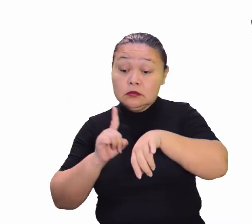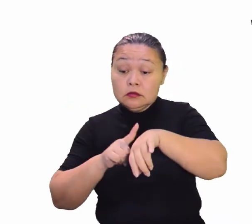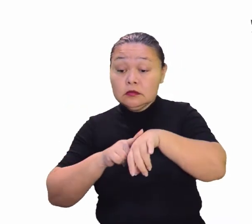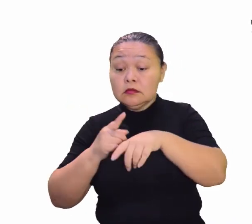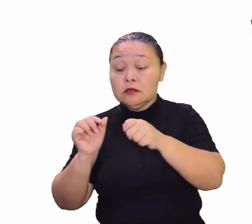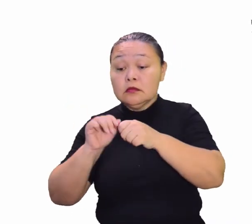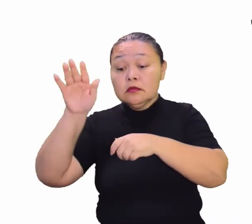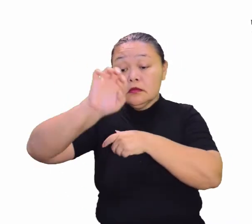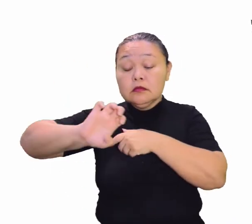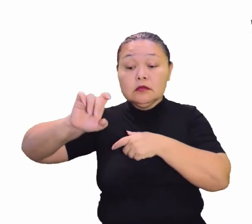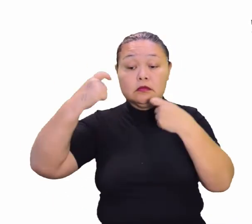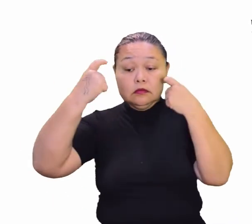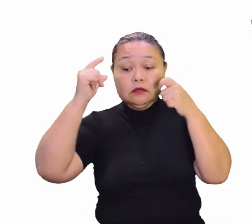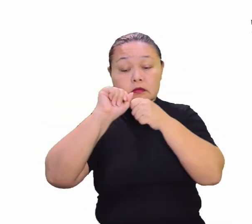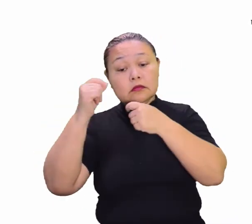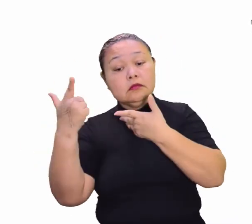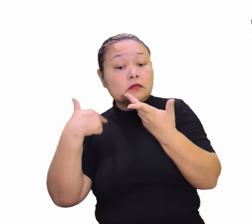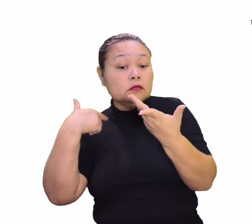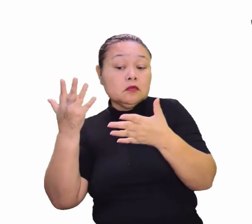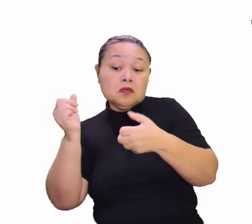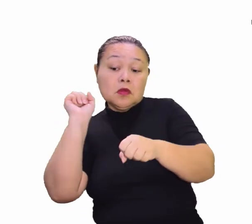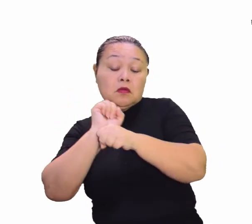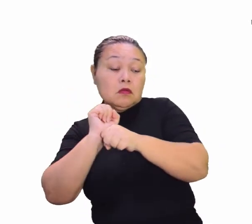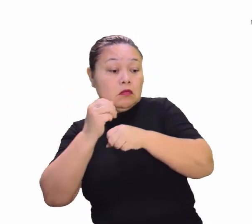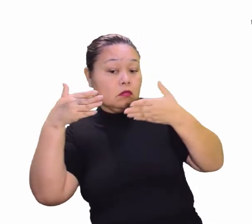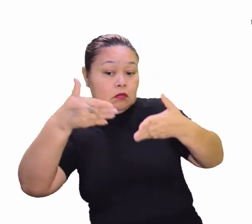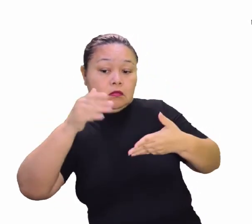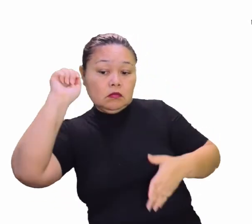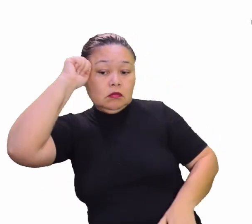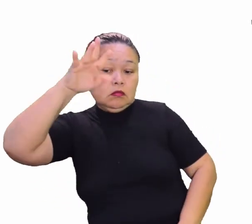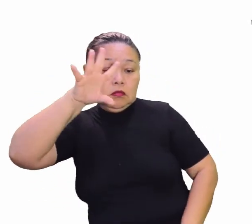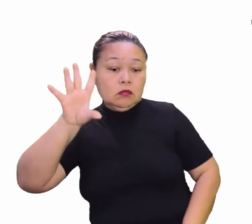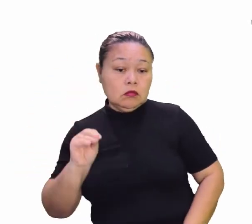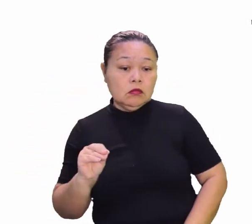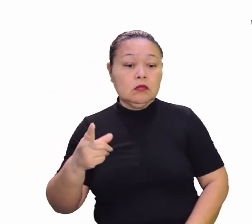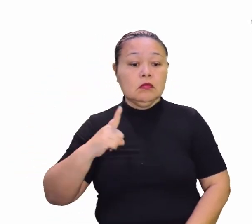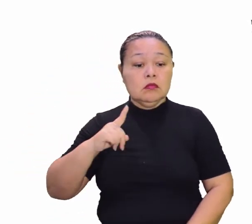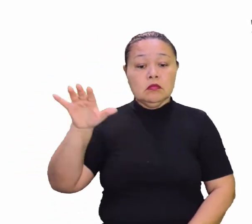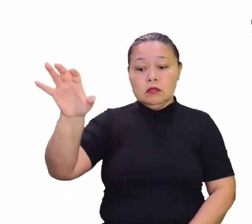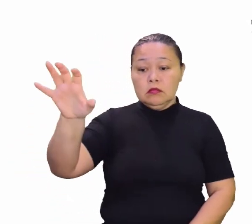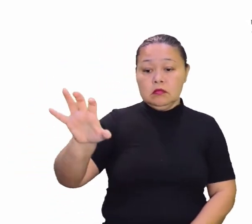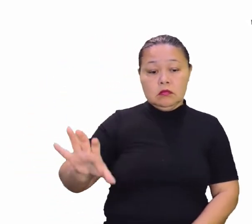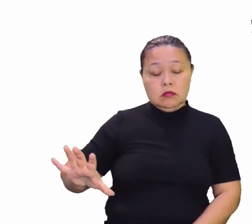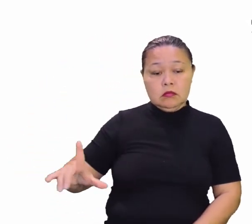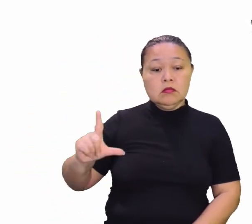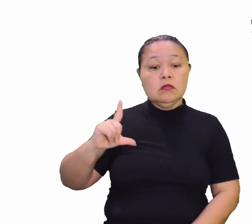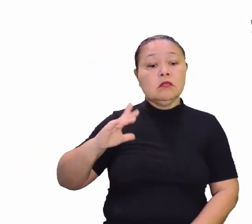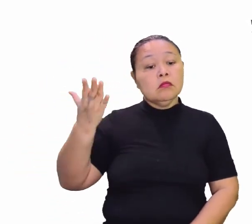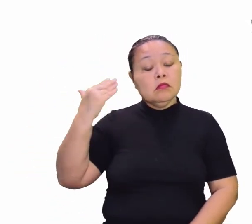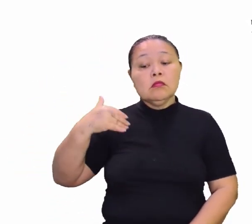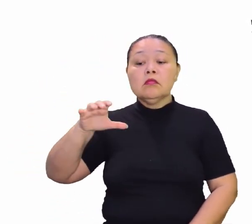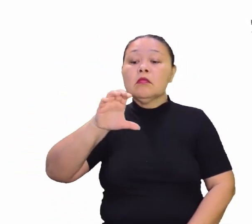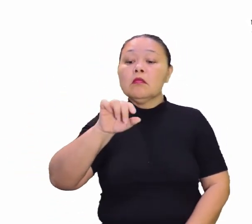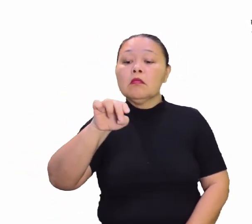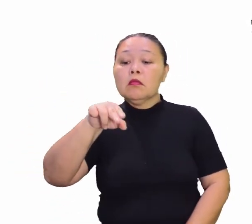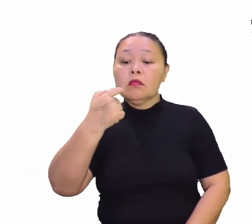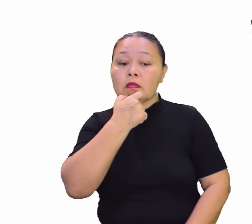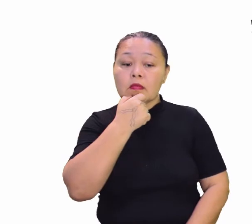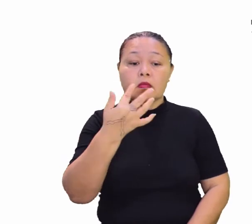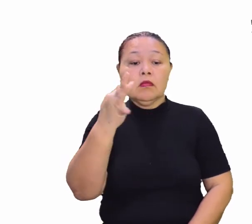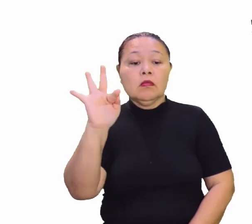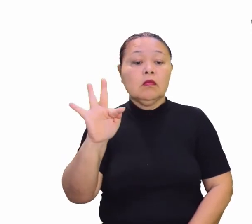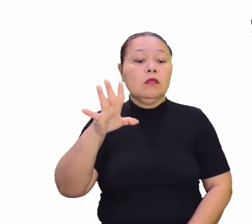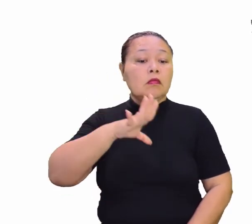de se preocupar com o continente africano. Nós temos aqui na legenda essas áreas que eram até então colônias inglesas,